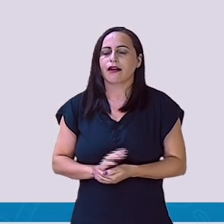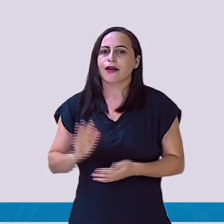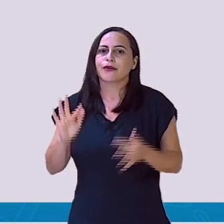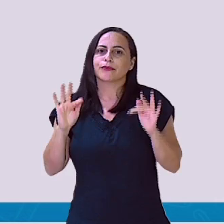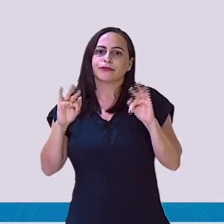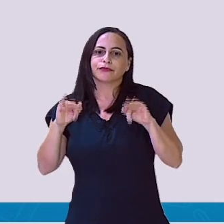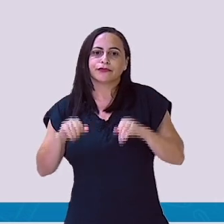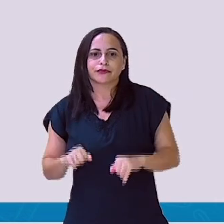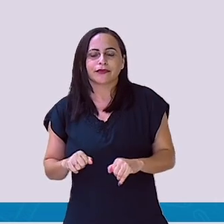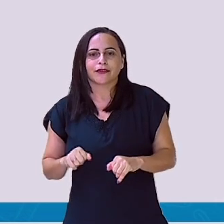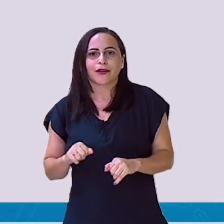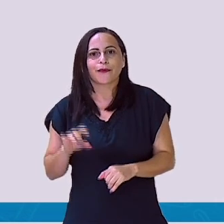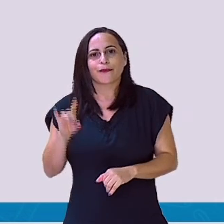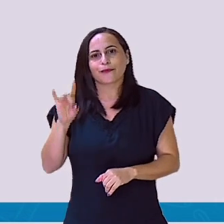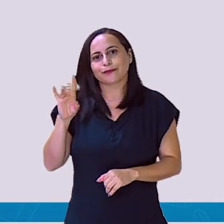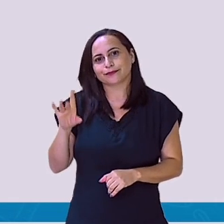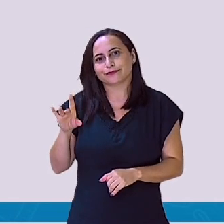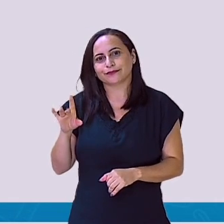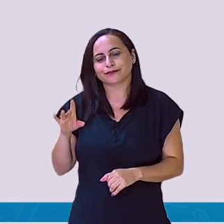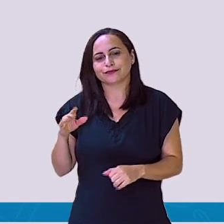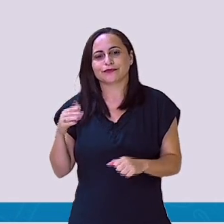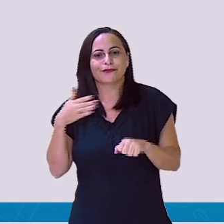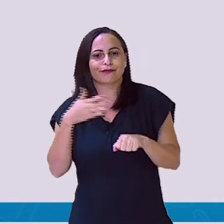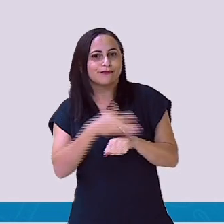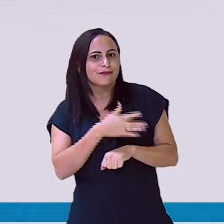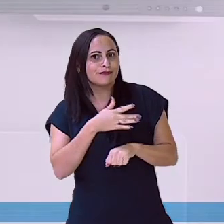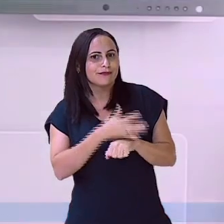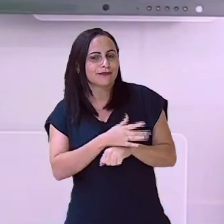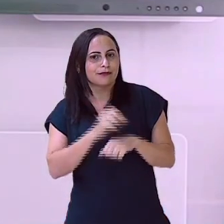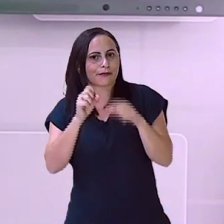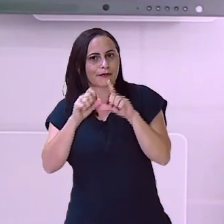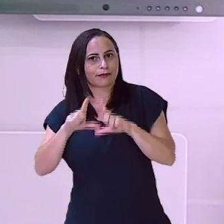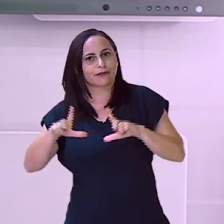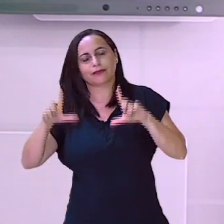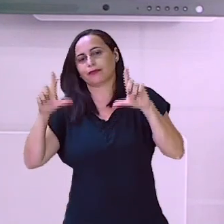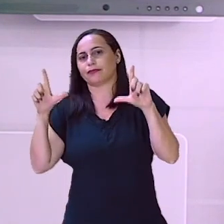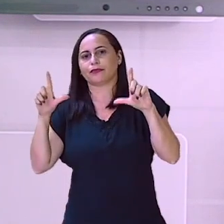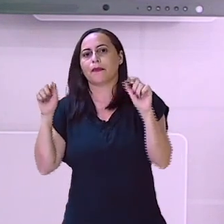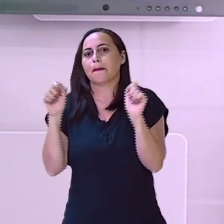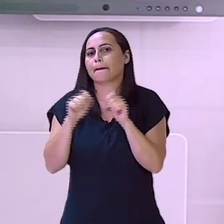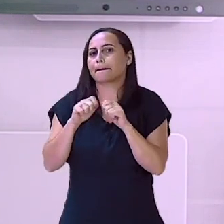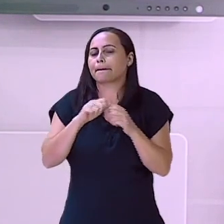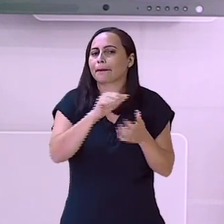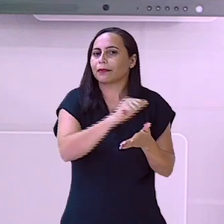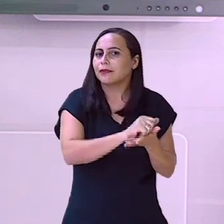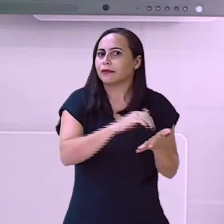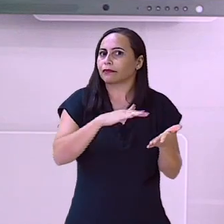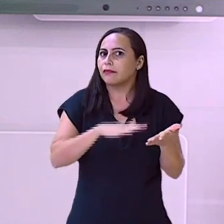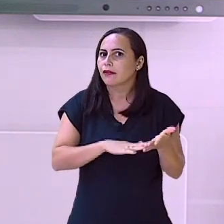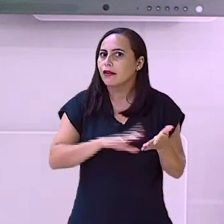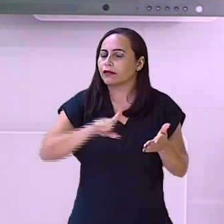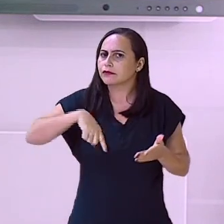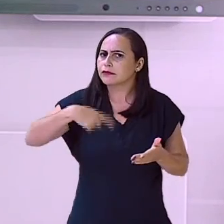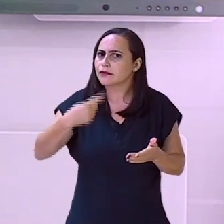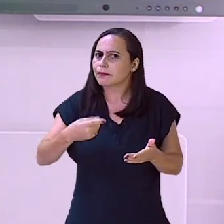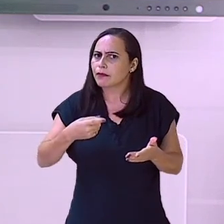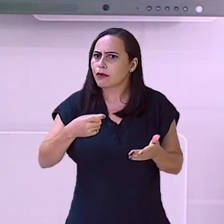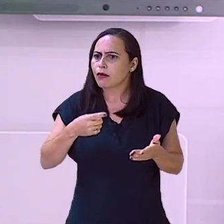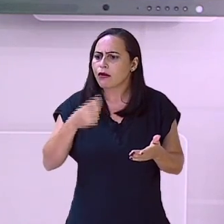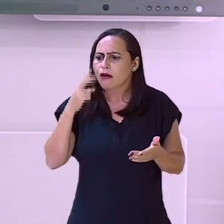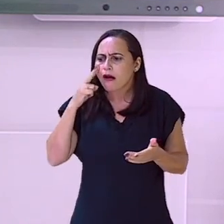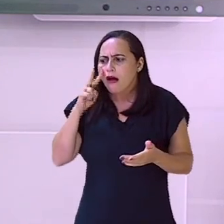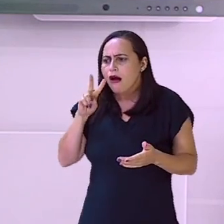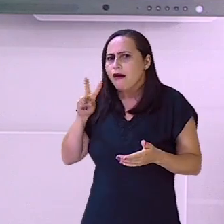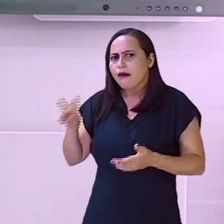último, acesse a plataforma, faça as atividades, e depois olha lá na plataforma que o seu professor